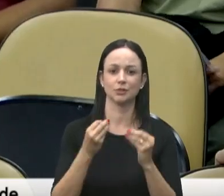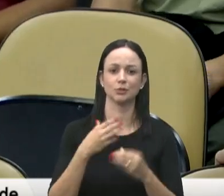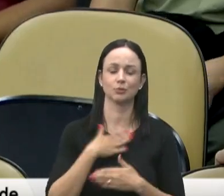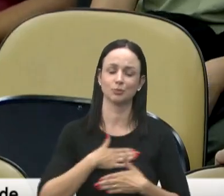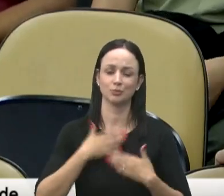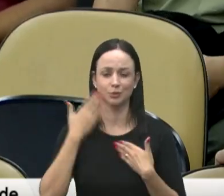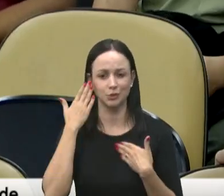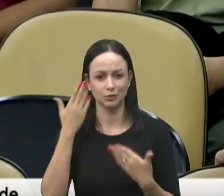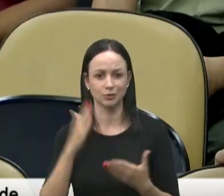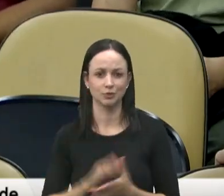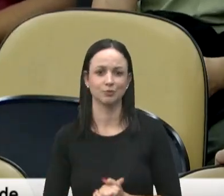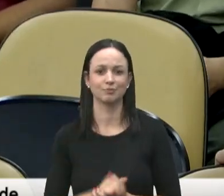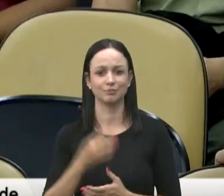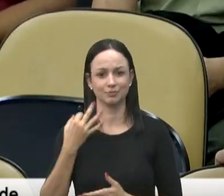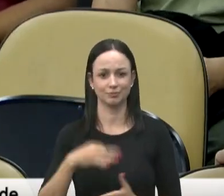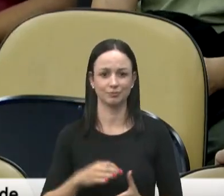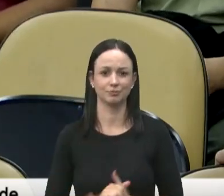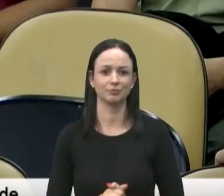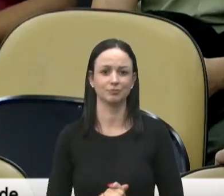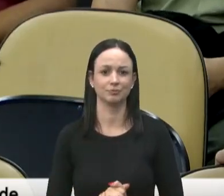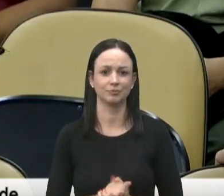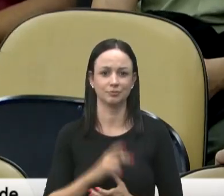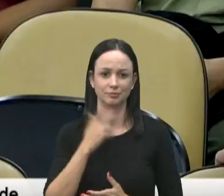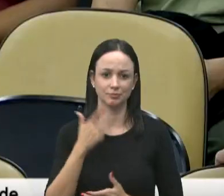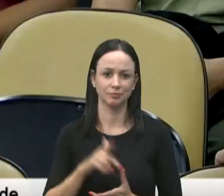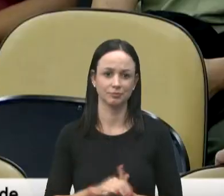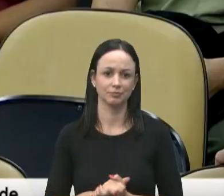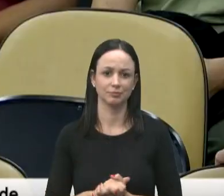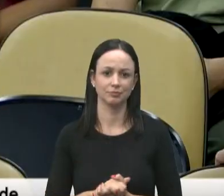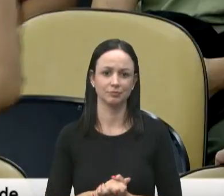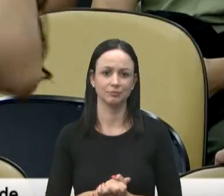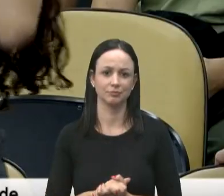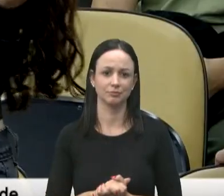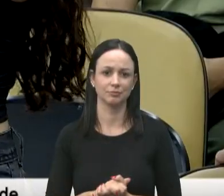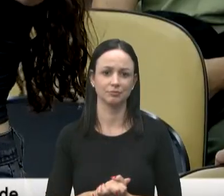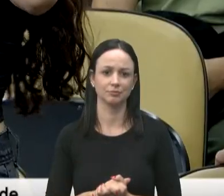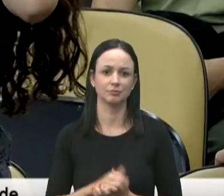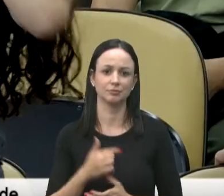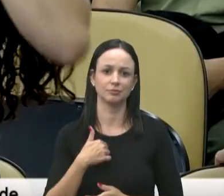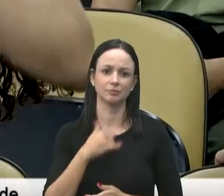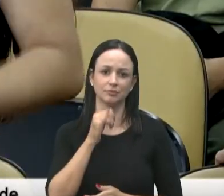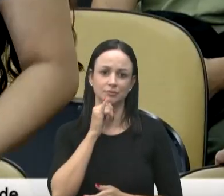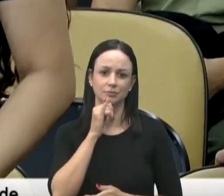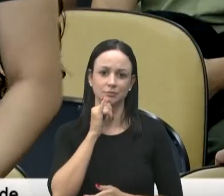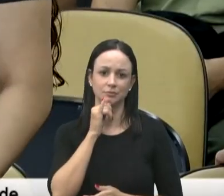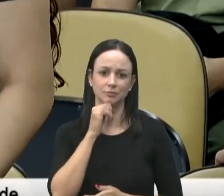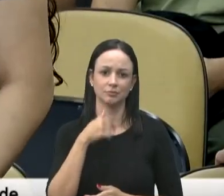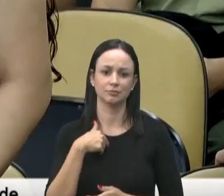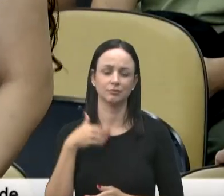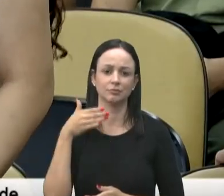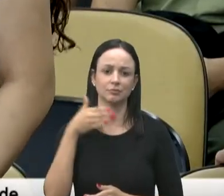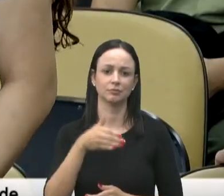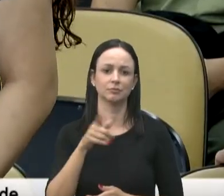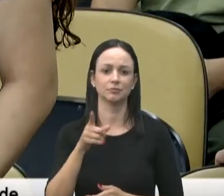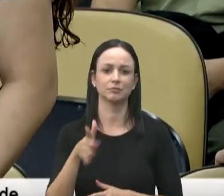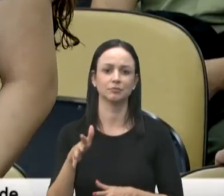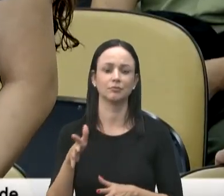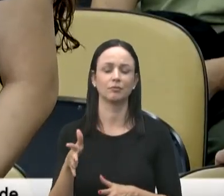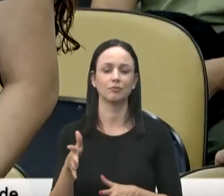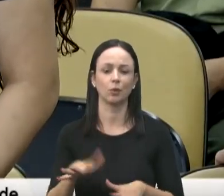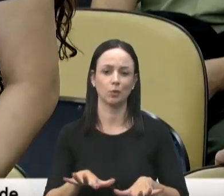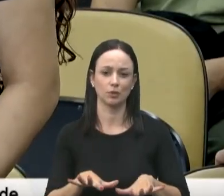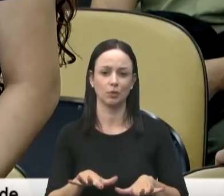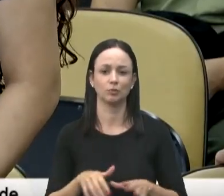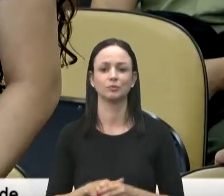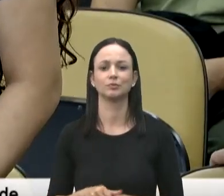gratificante. Com certeza. Quer falar mais? Eu, por exemplo, eu vou muito nessa questão de inclusão, perdão.